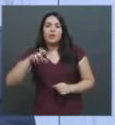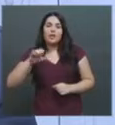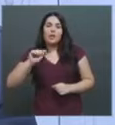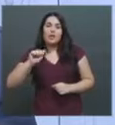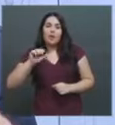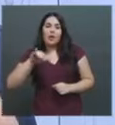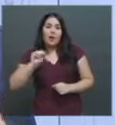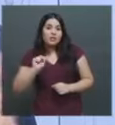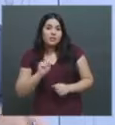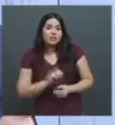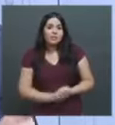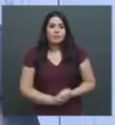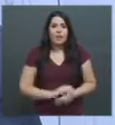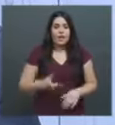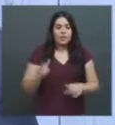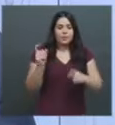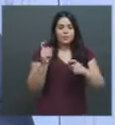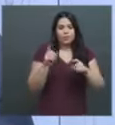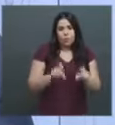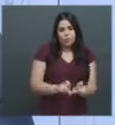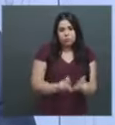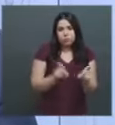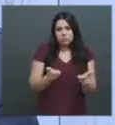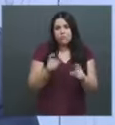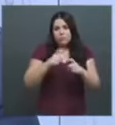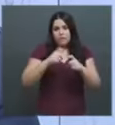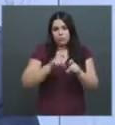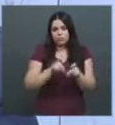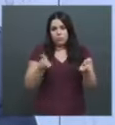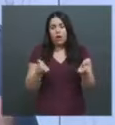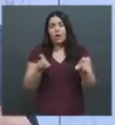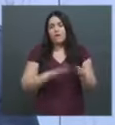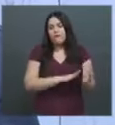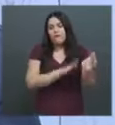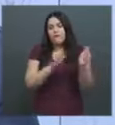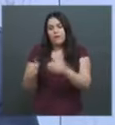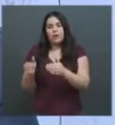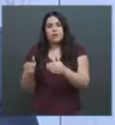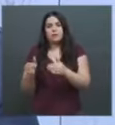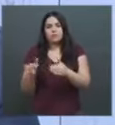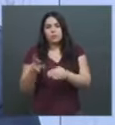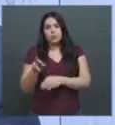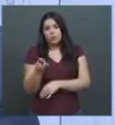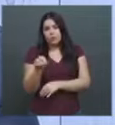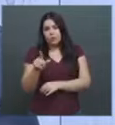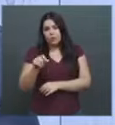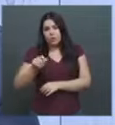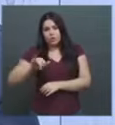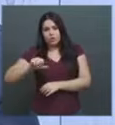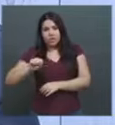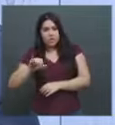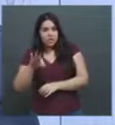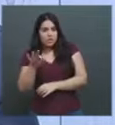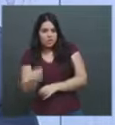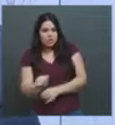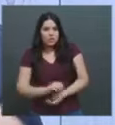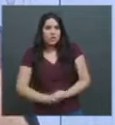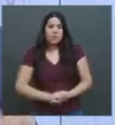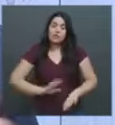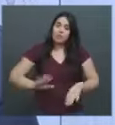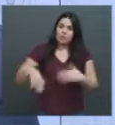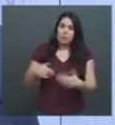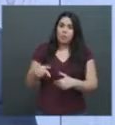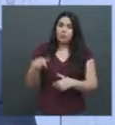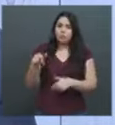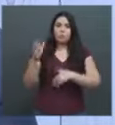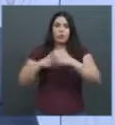o ginecologista encaminha para o urologista para realizar a cirurgia, nos casos que não resolve com a fisioterapia. Então o urologista hoje tem um